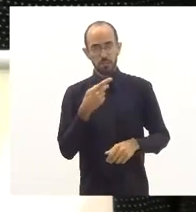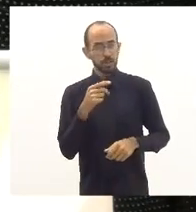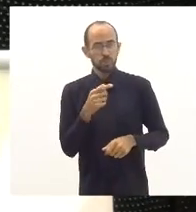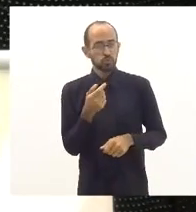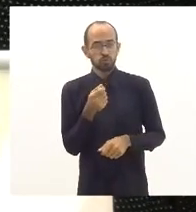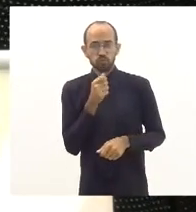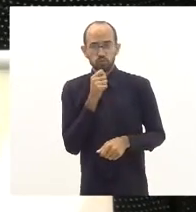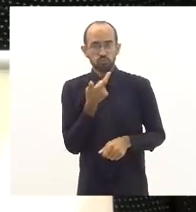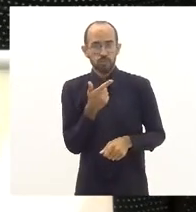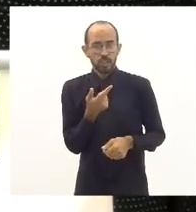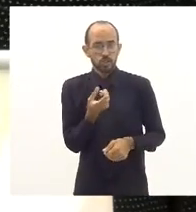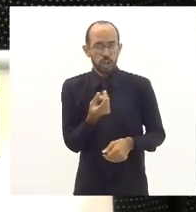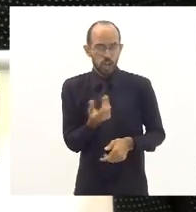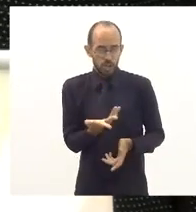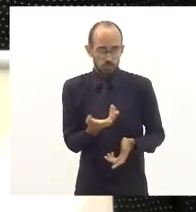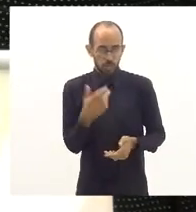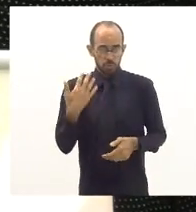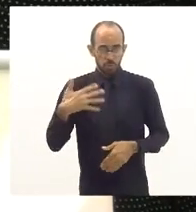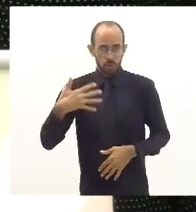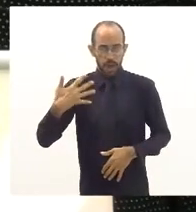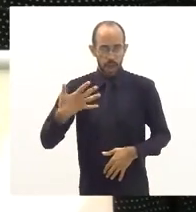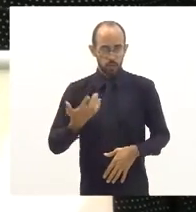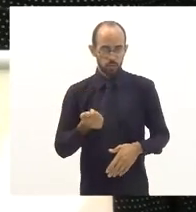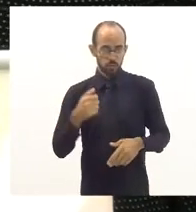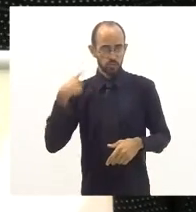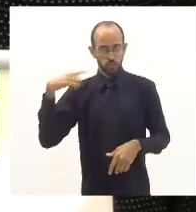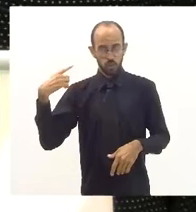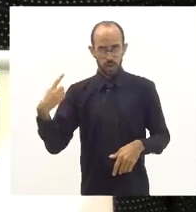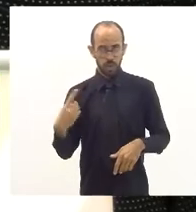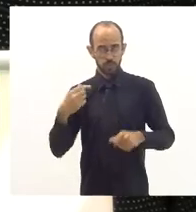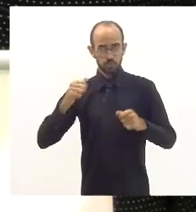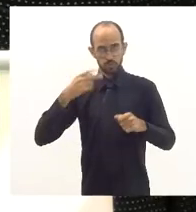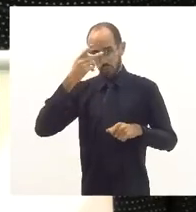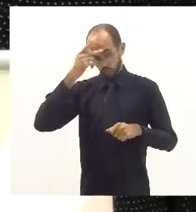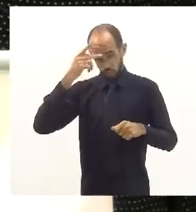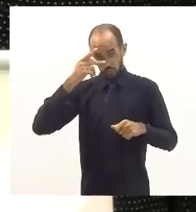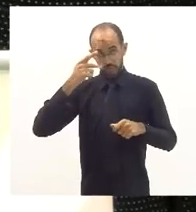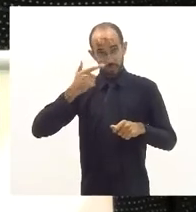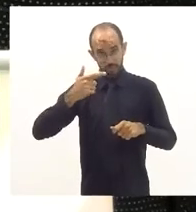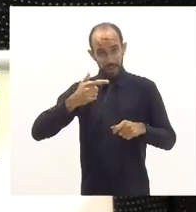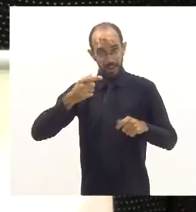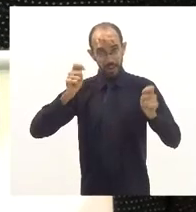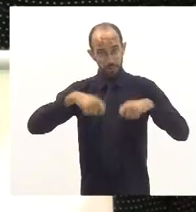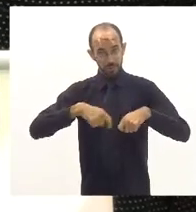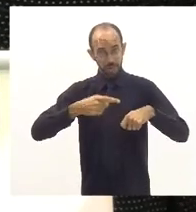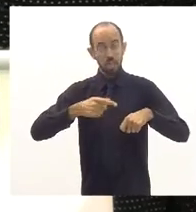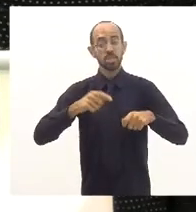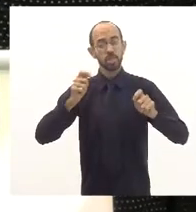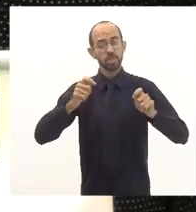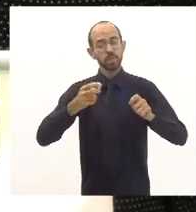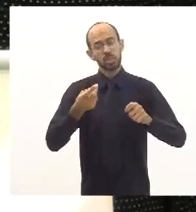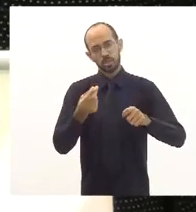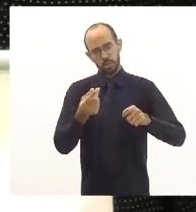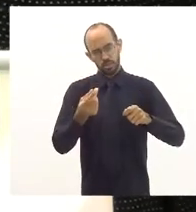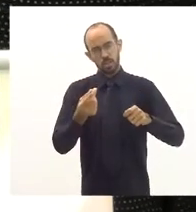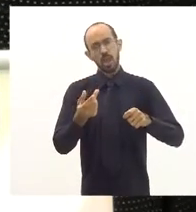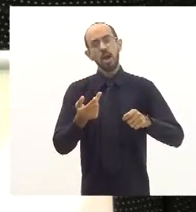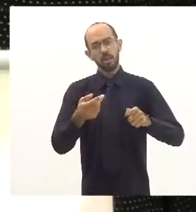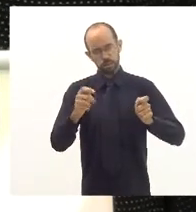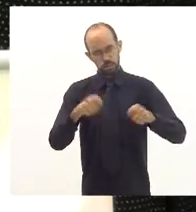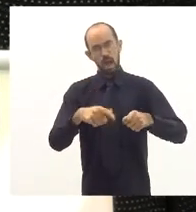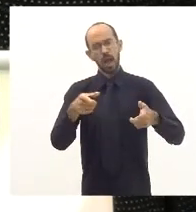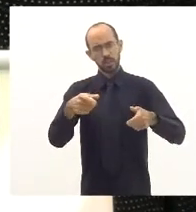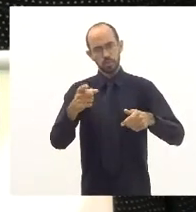para procurar, é muito caro um advogado. Pessoas hipossuficientes podem fazer isso. Isso é inclusão